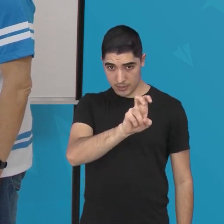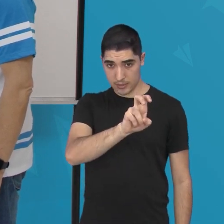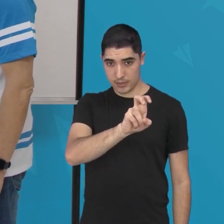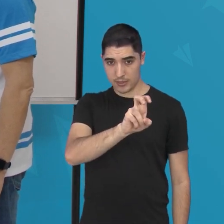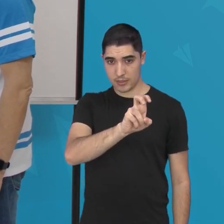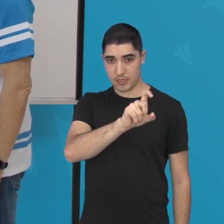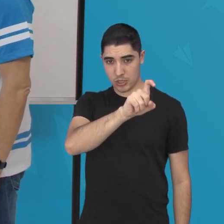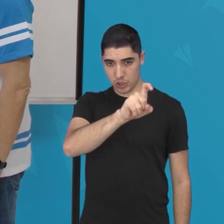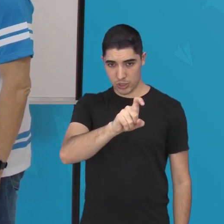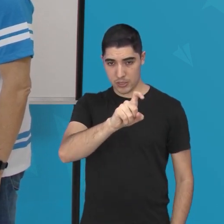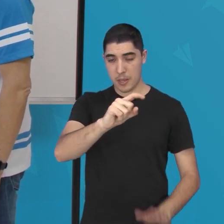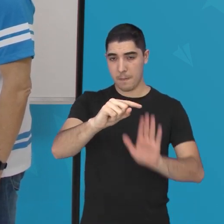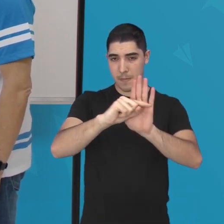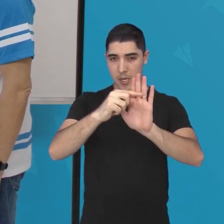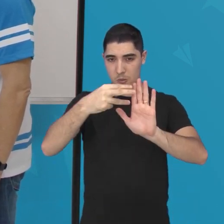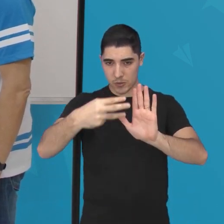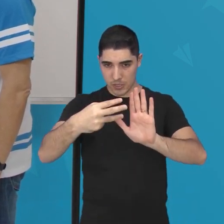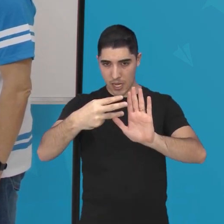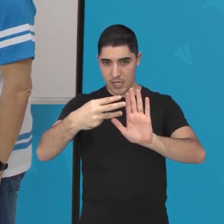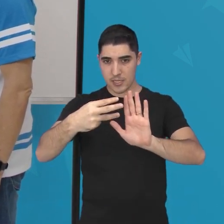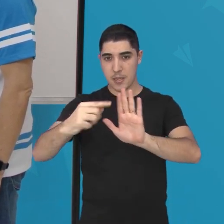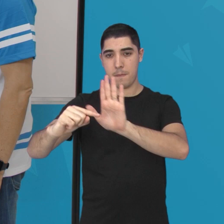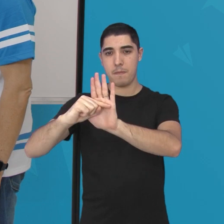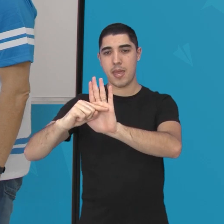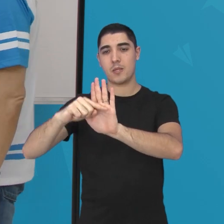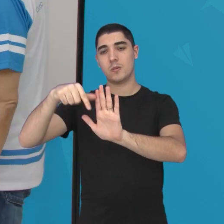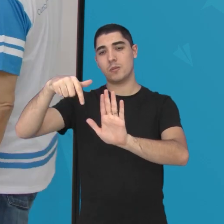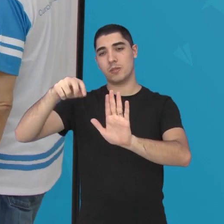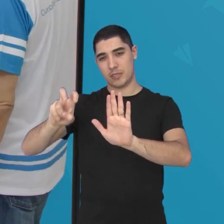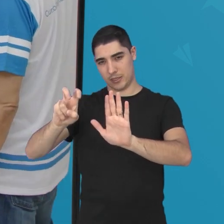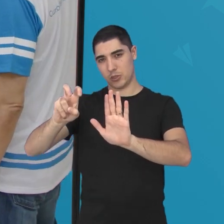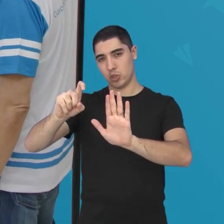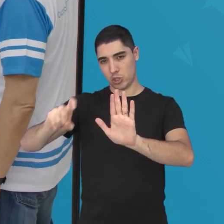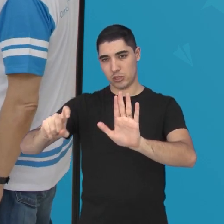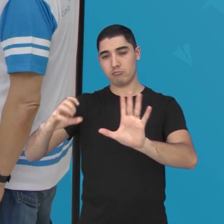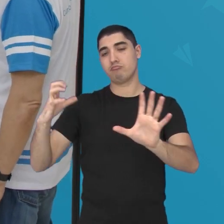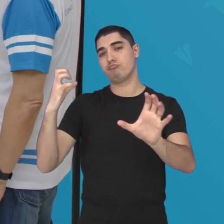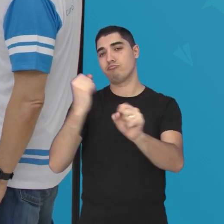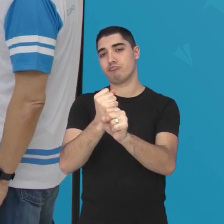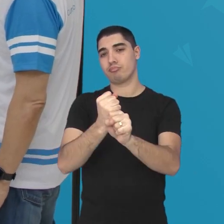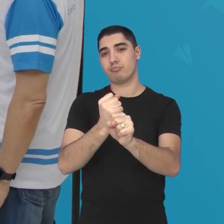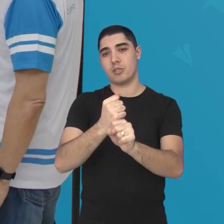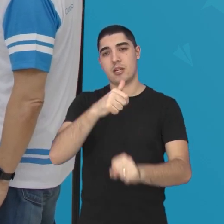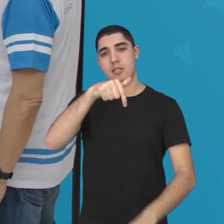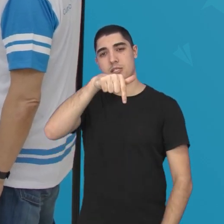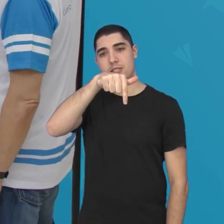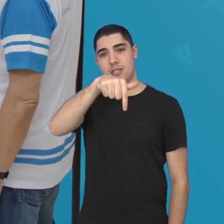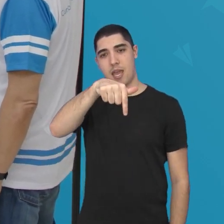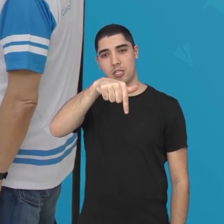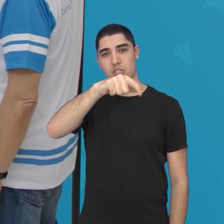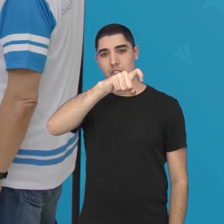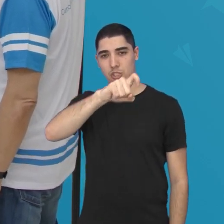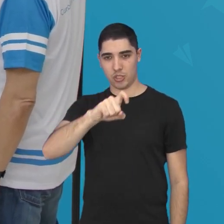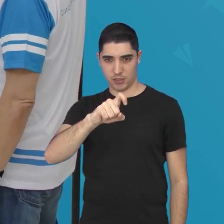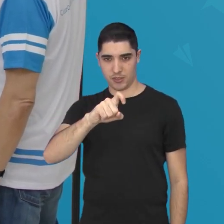15 menos 3 menos 5, 7x. Ok?